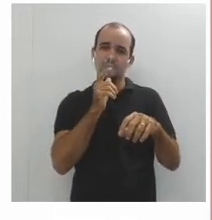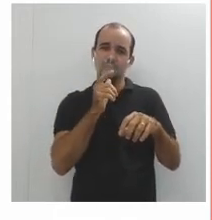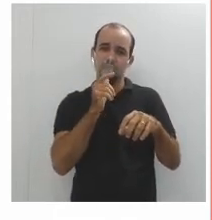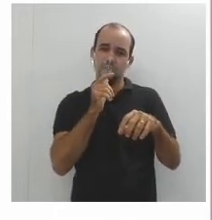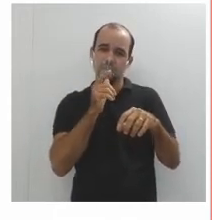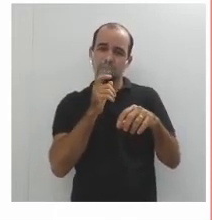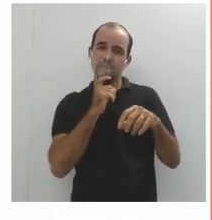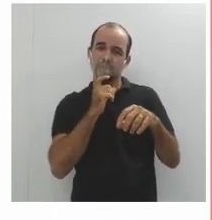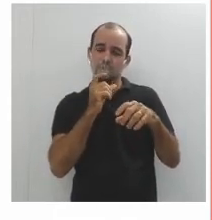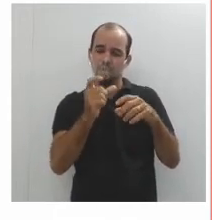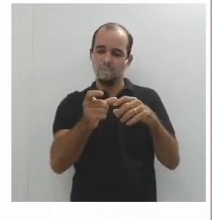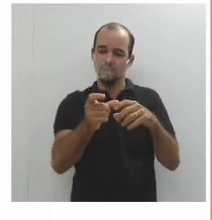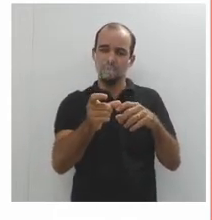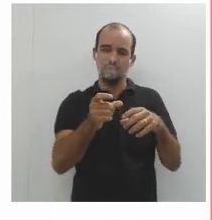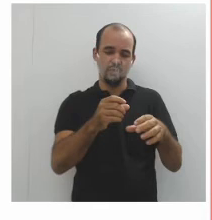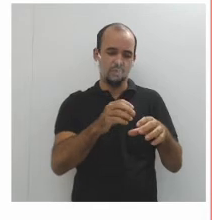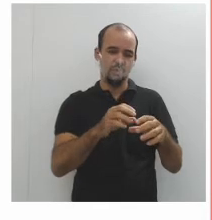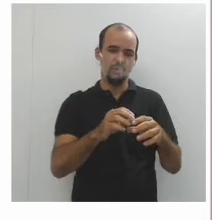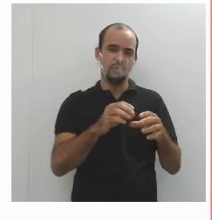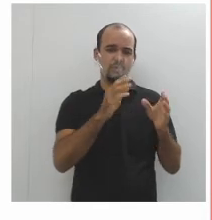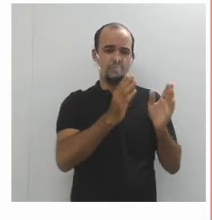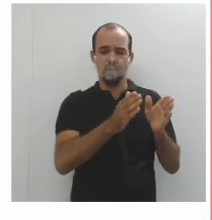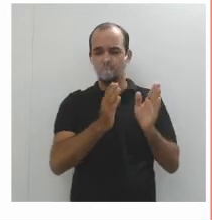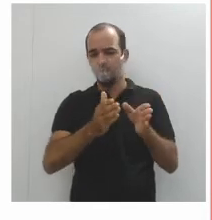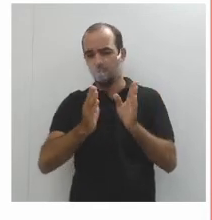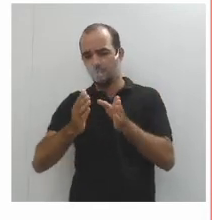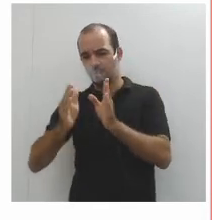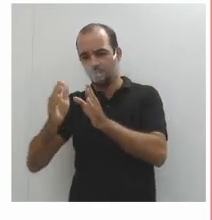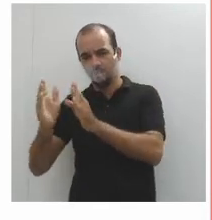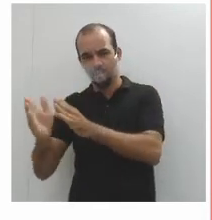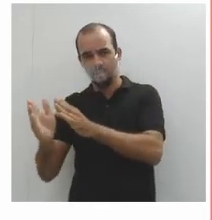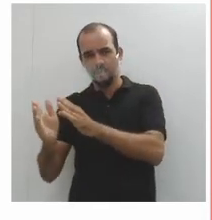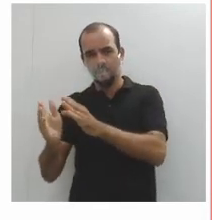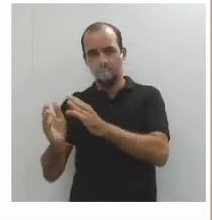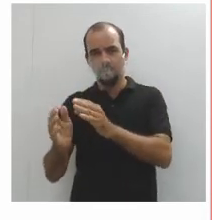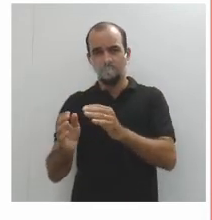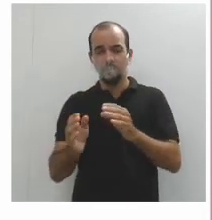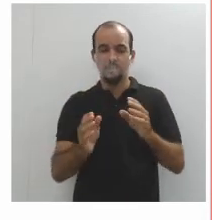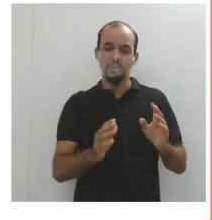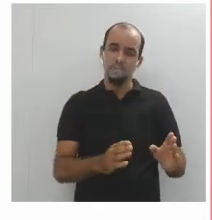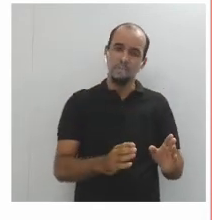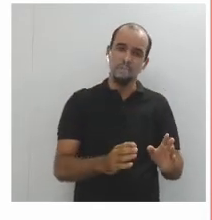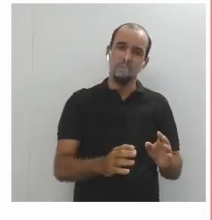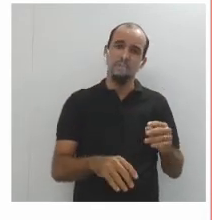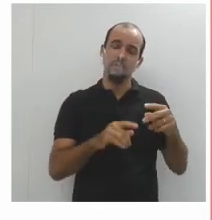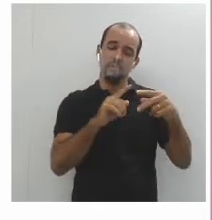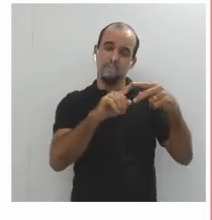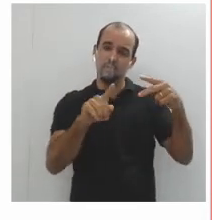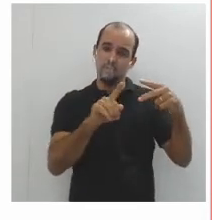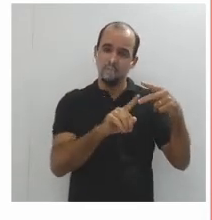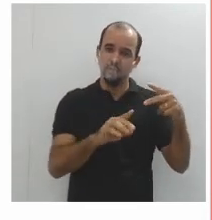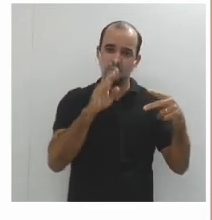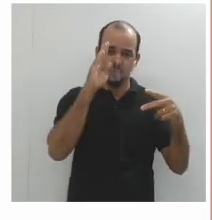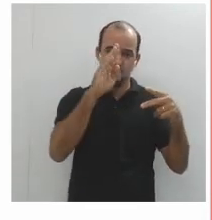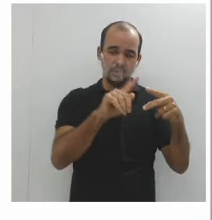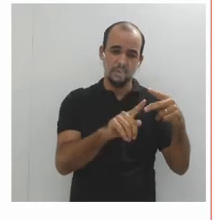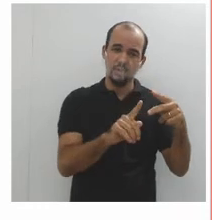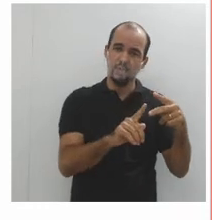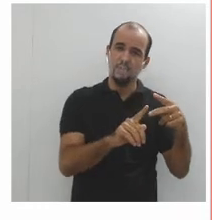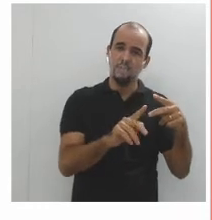bem esses estilos de homogêneo, heterogêneo,